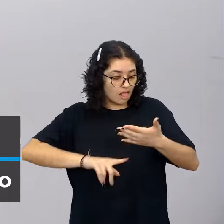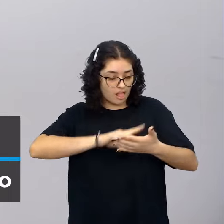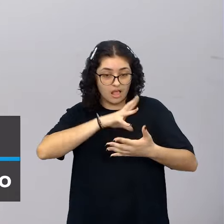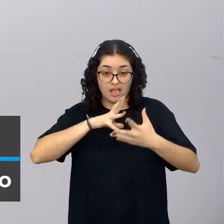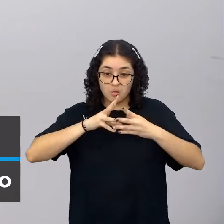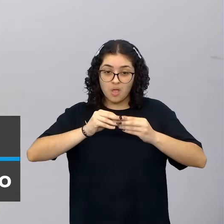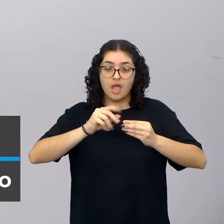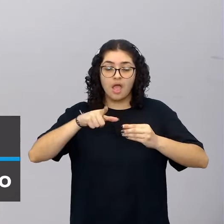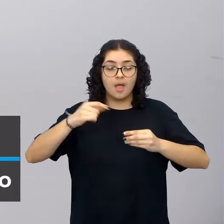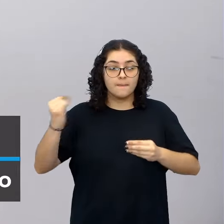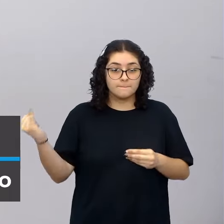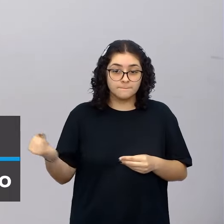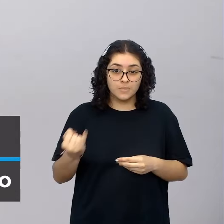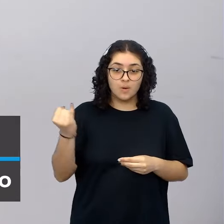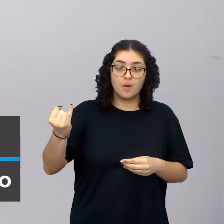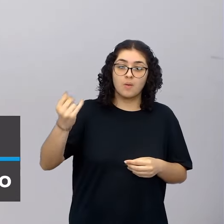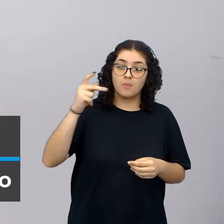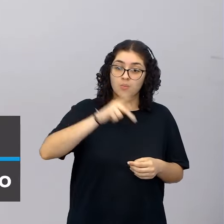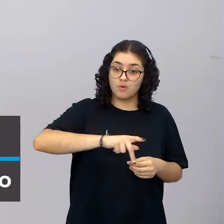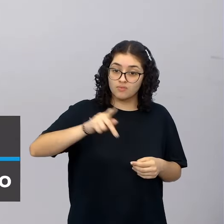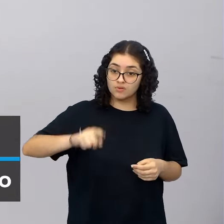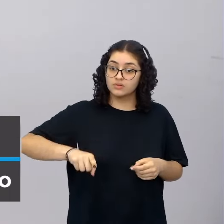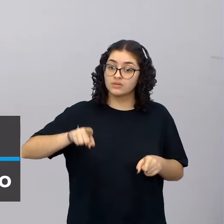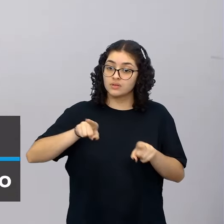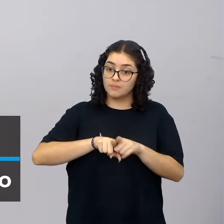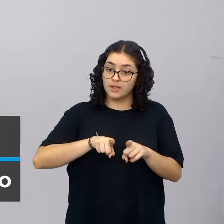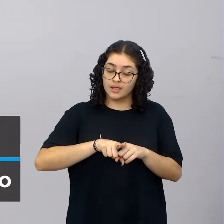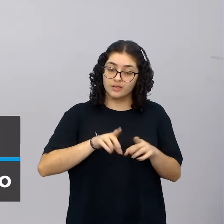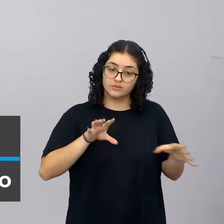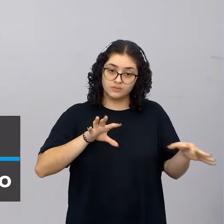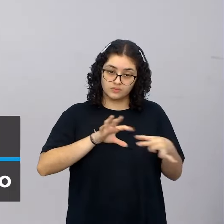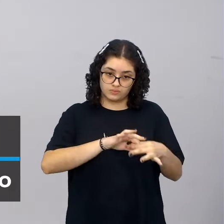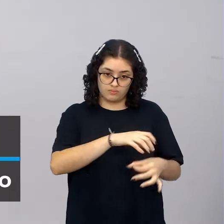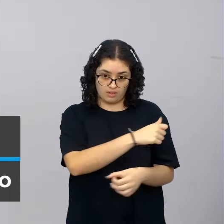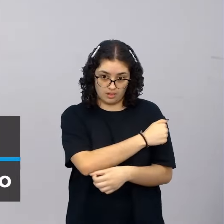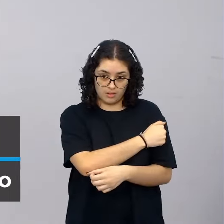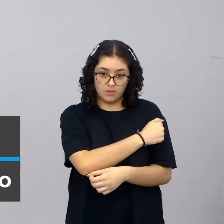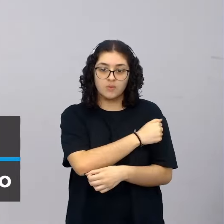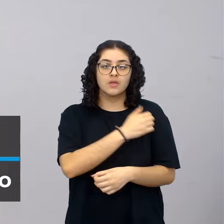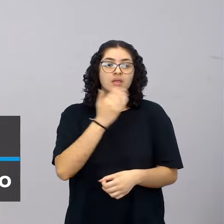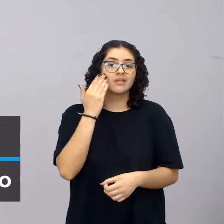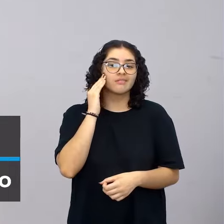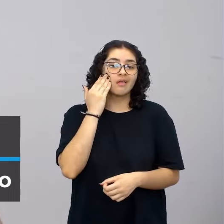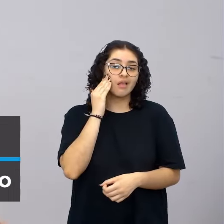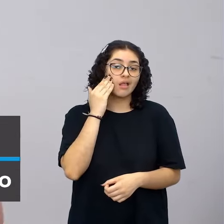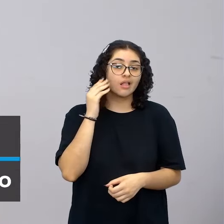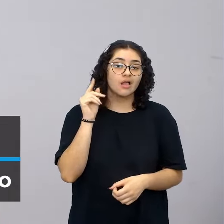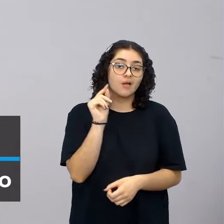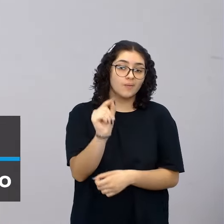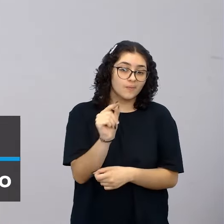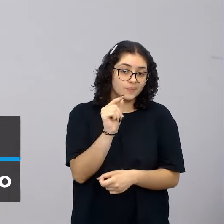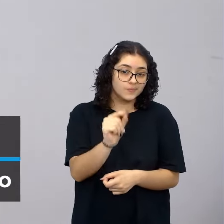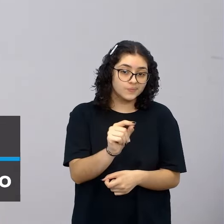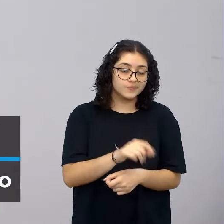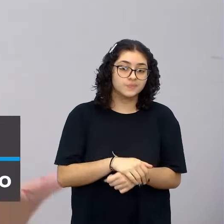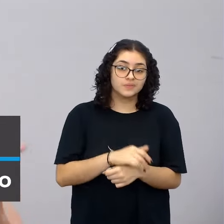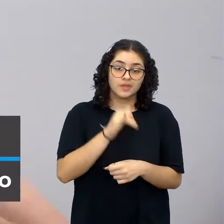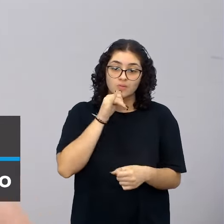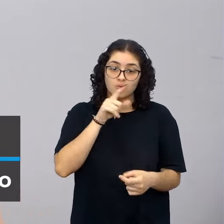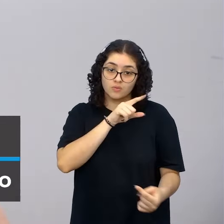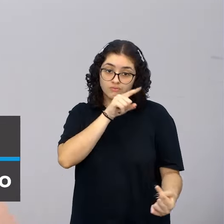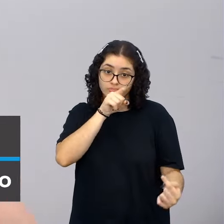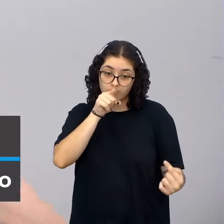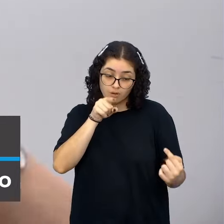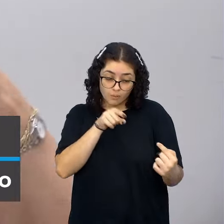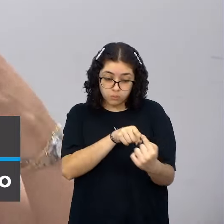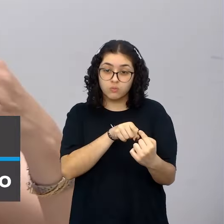é importante que tanto o professor, né, claro, e o estudante, ele entenda que no momento em que ele chegar, vai ter um momento, não vai ter um